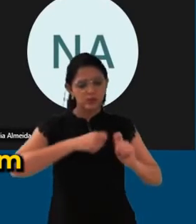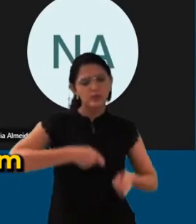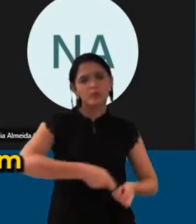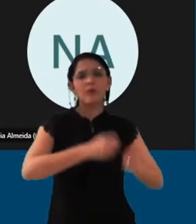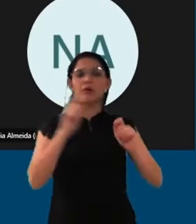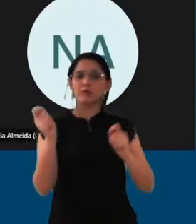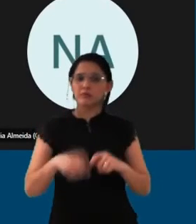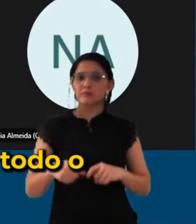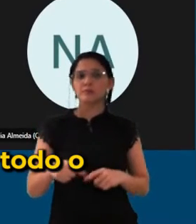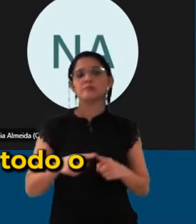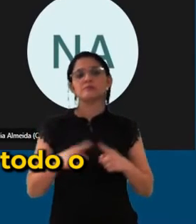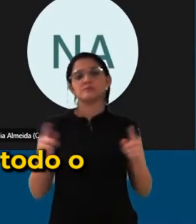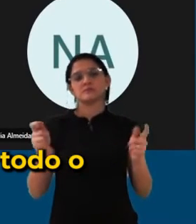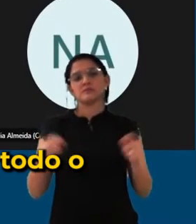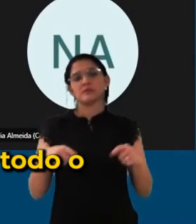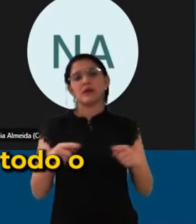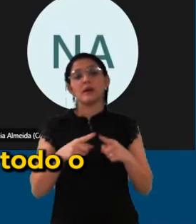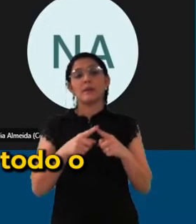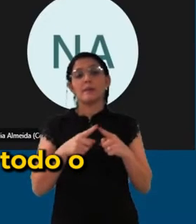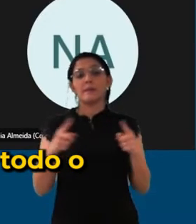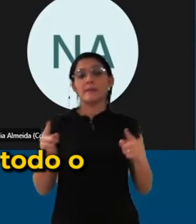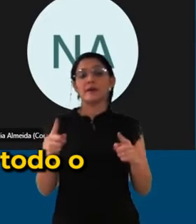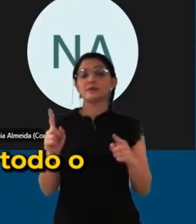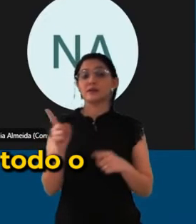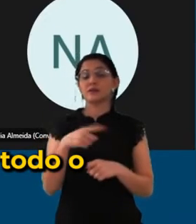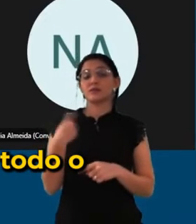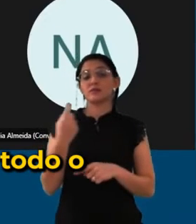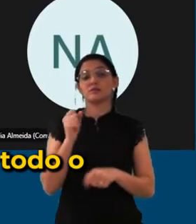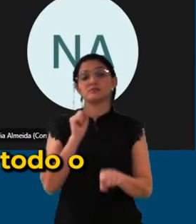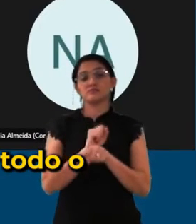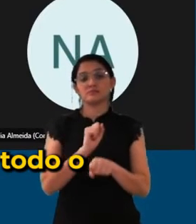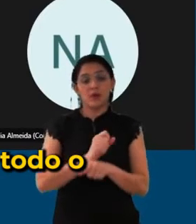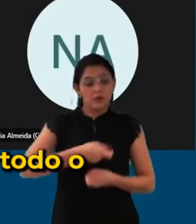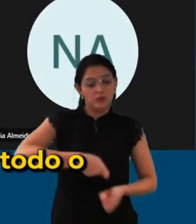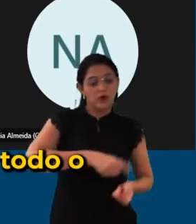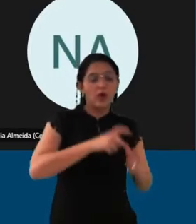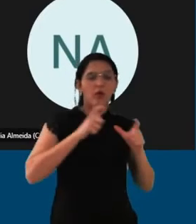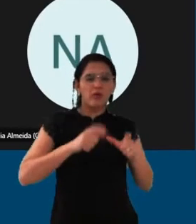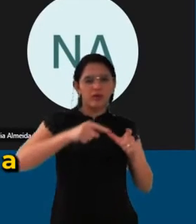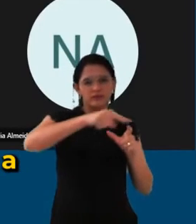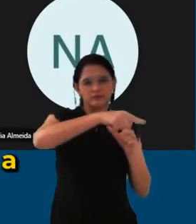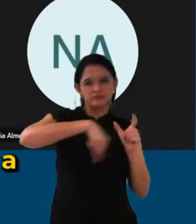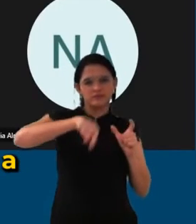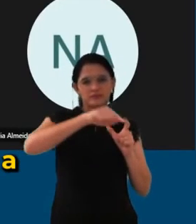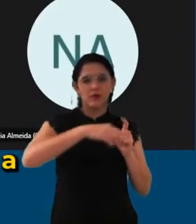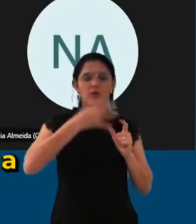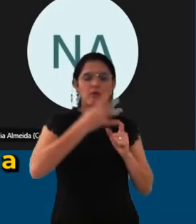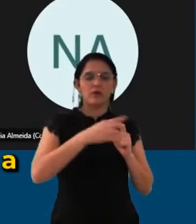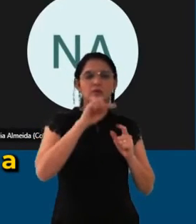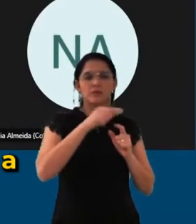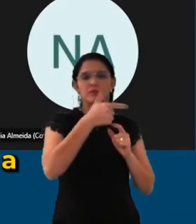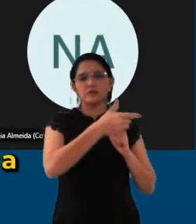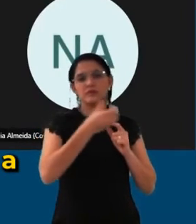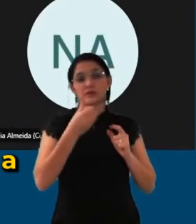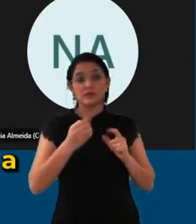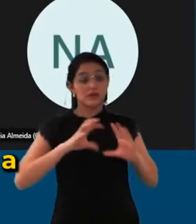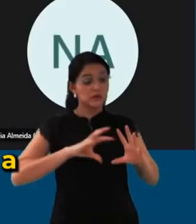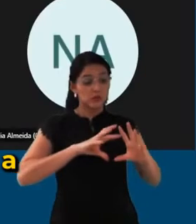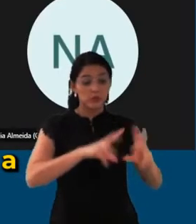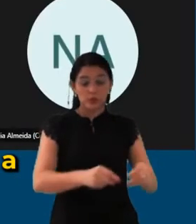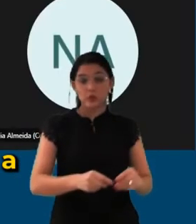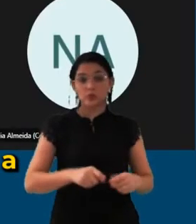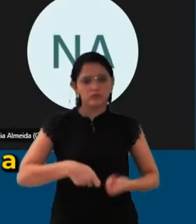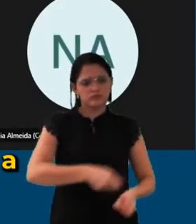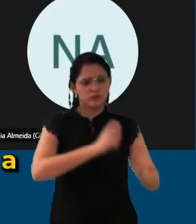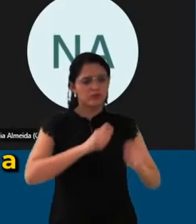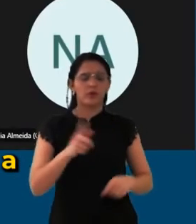setor, em outro não. Em nenhum momento a gente chegou na cava final em todo o setor da cava. Então, em função disso, que não houve a